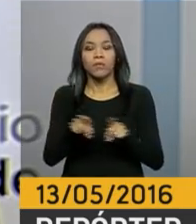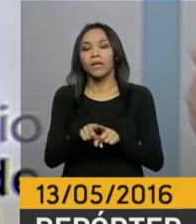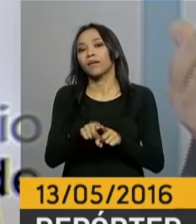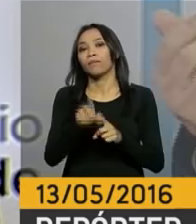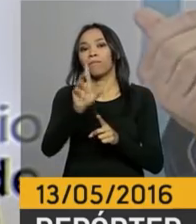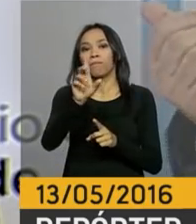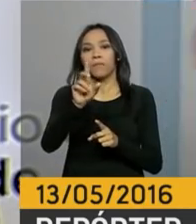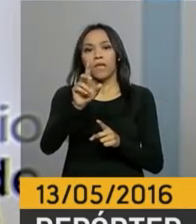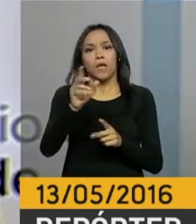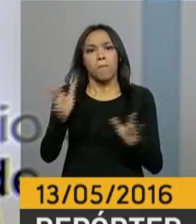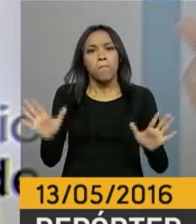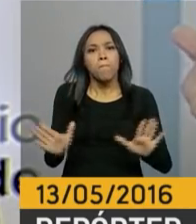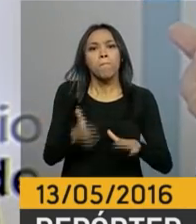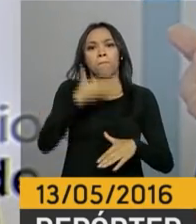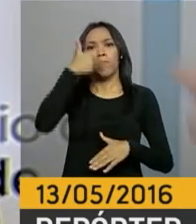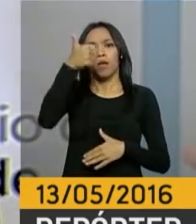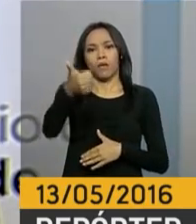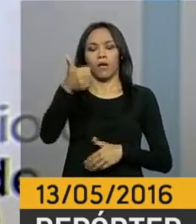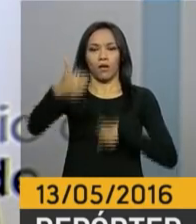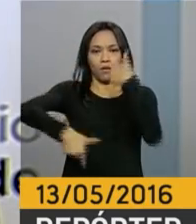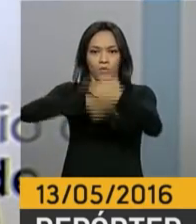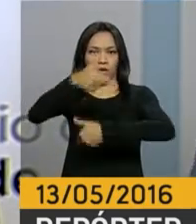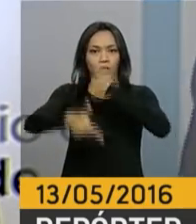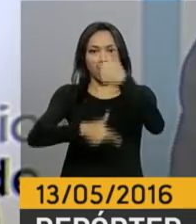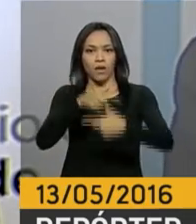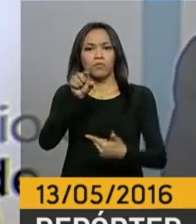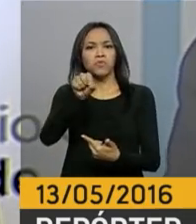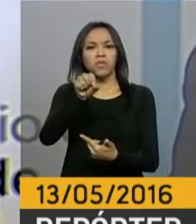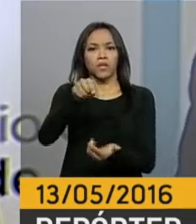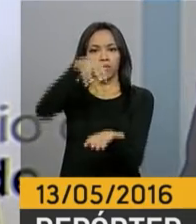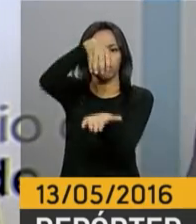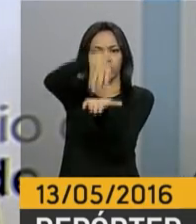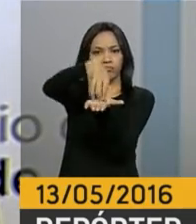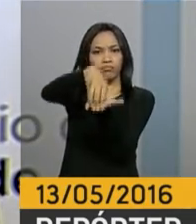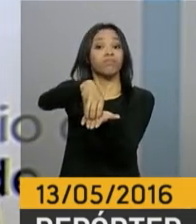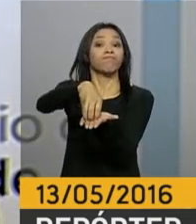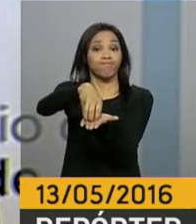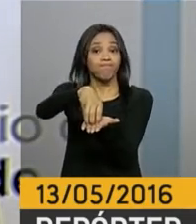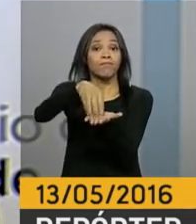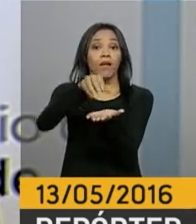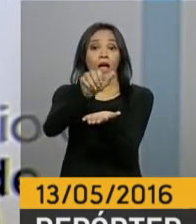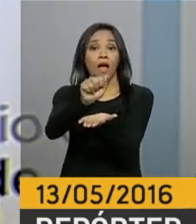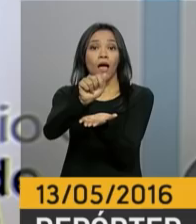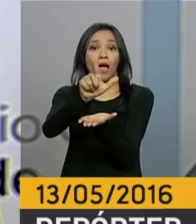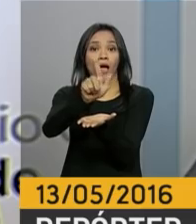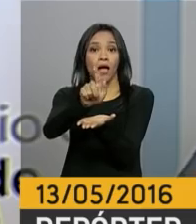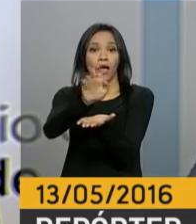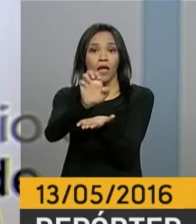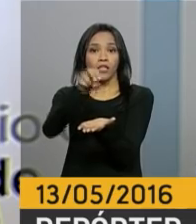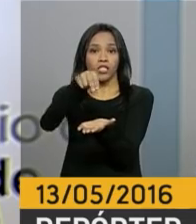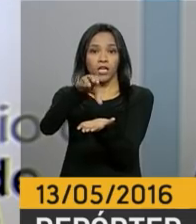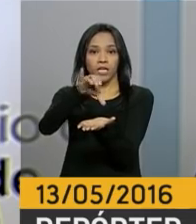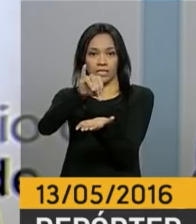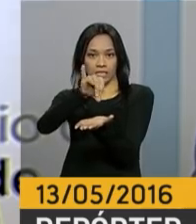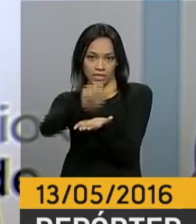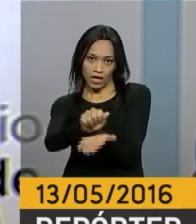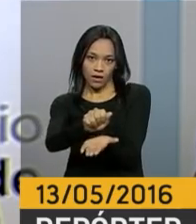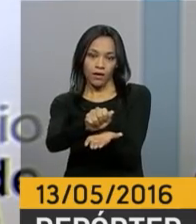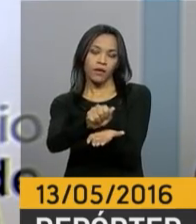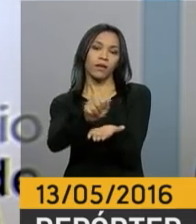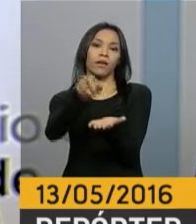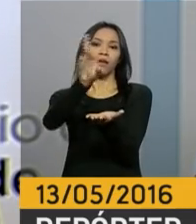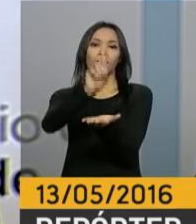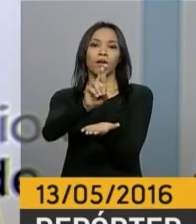né com segurança e agilidade nós temos um uma reclamação muito persistente